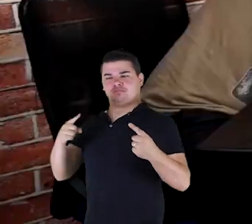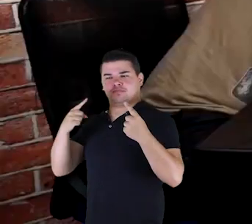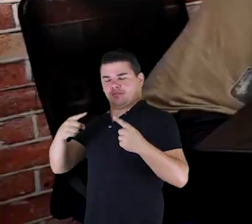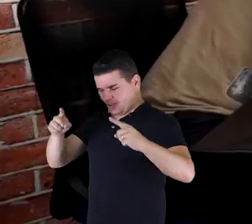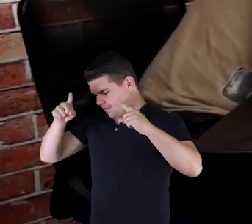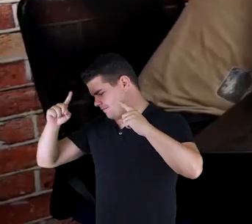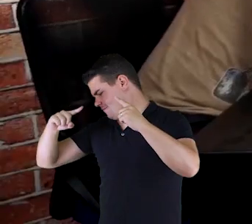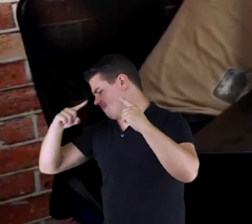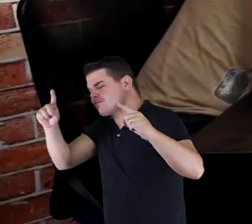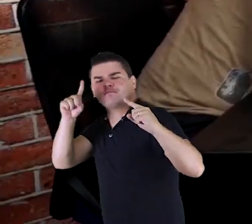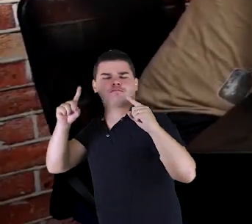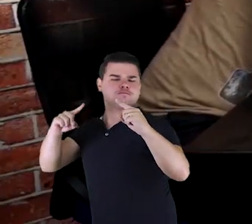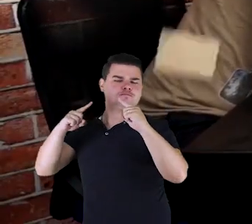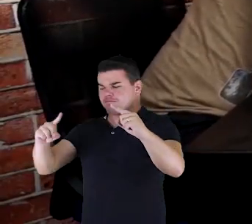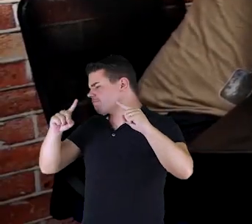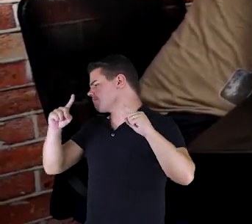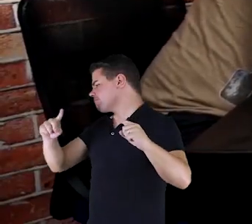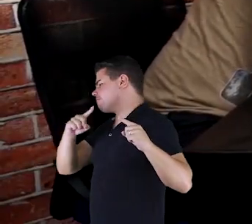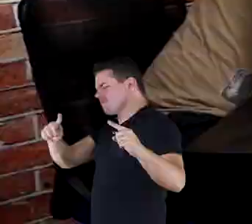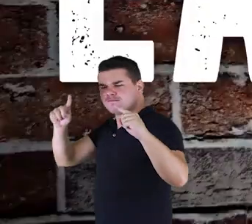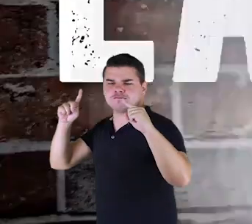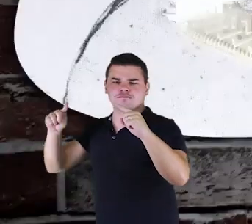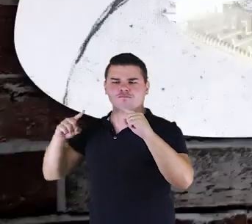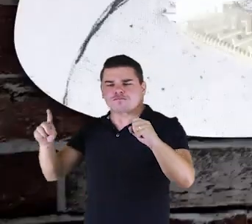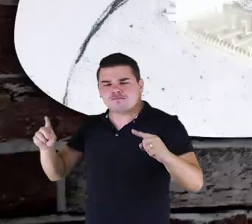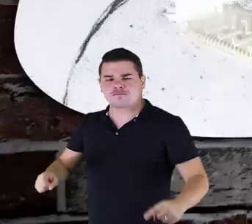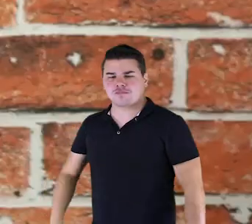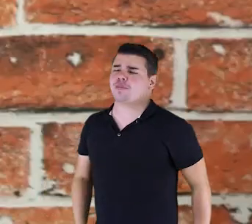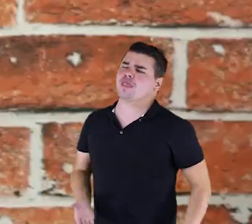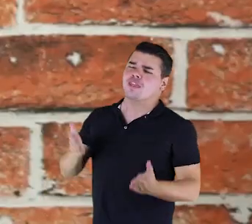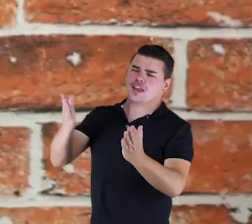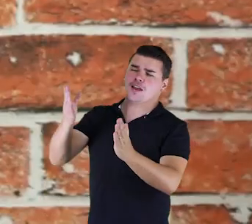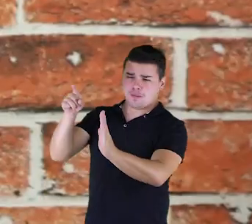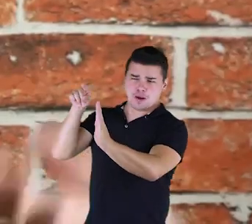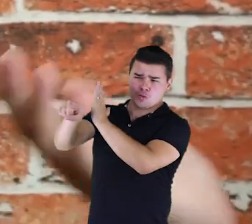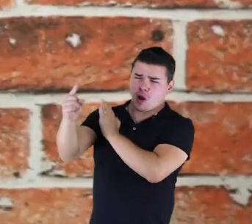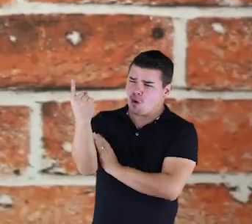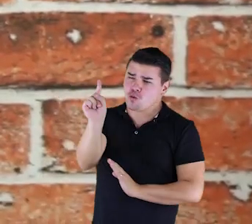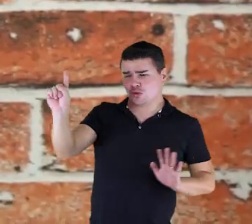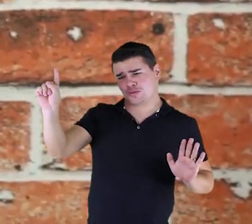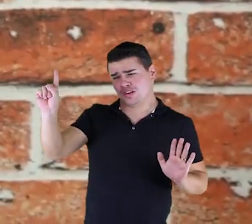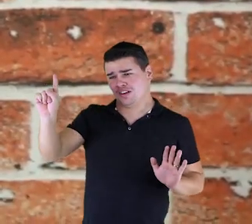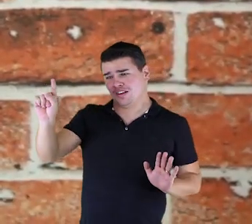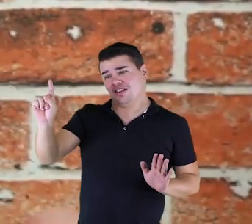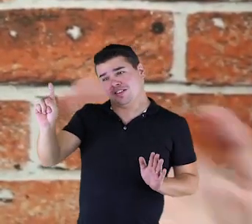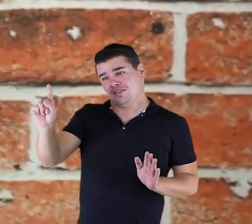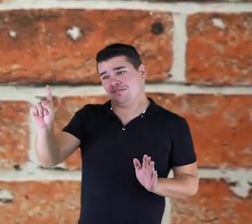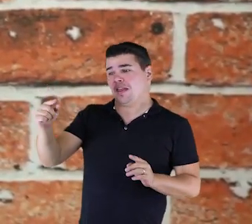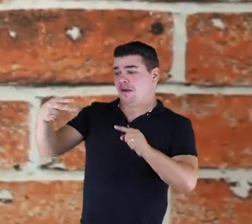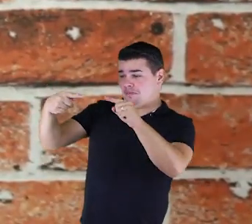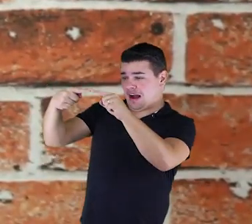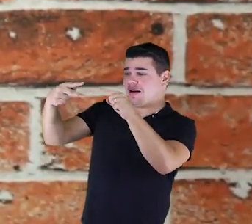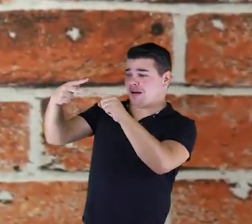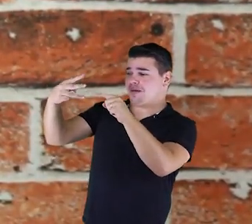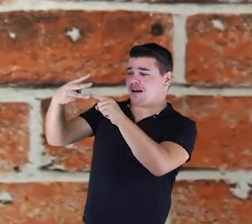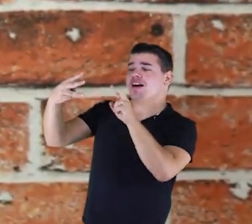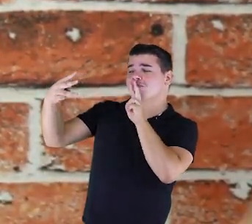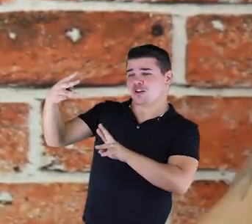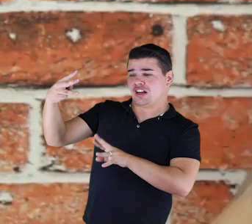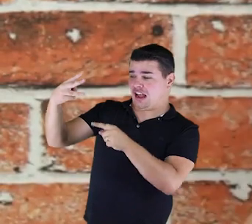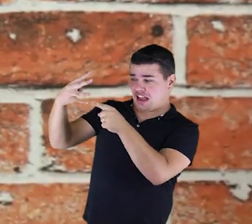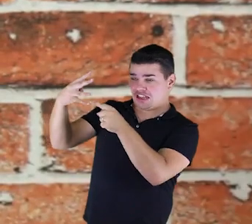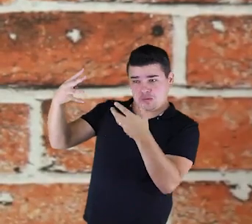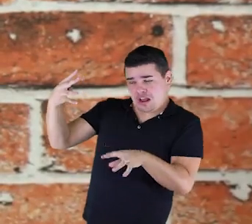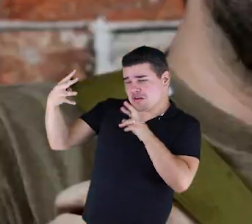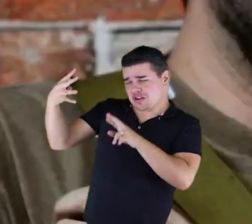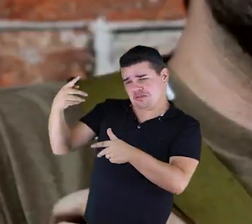Cauê mexe a cabeça. Um chinelo cai sobre a palavra lapada. Última pergunta. Infelizmente você guardou a carta de... Né? Se você não quiser, não